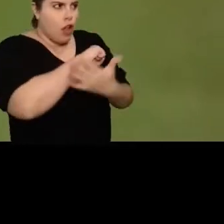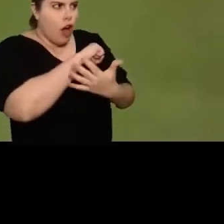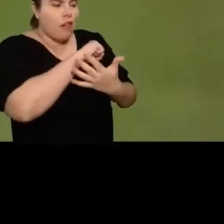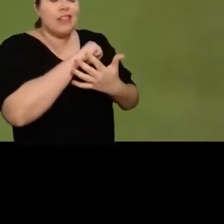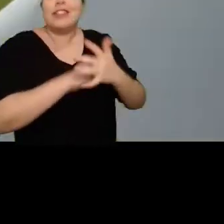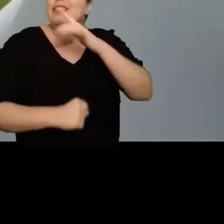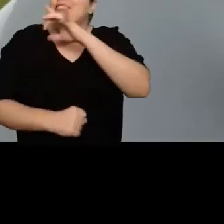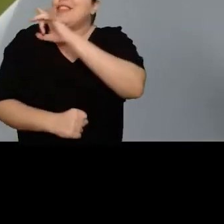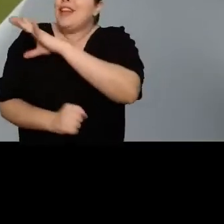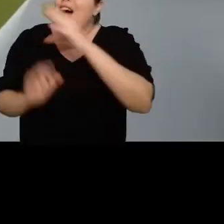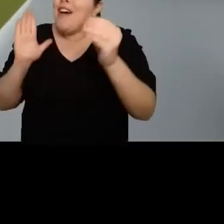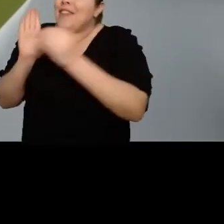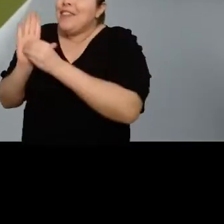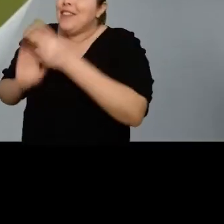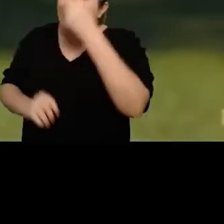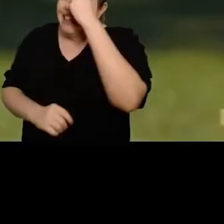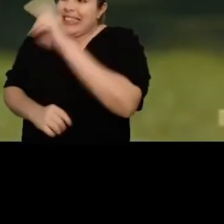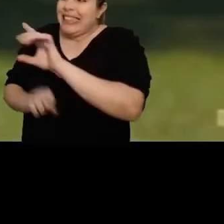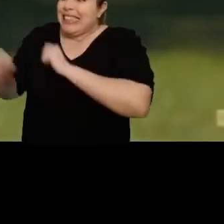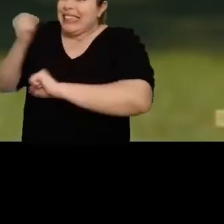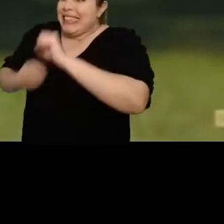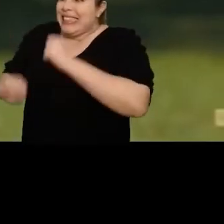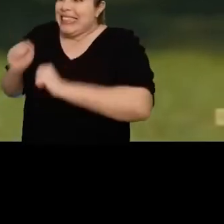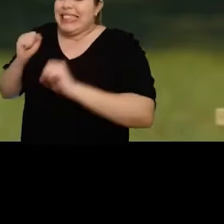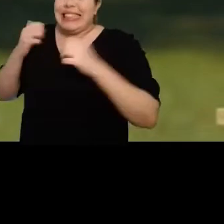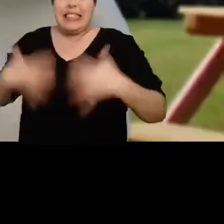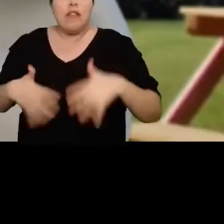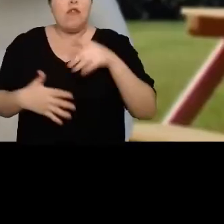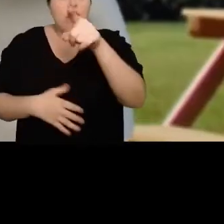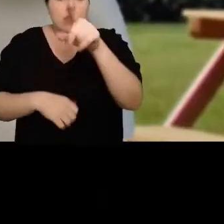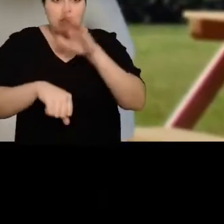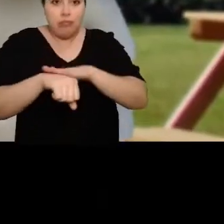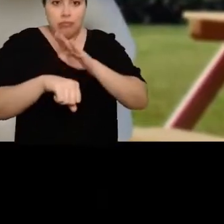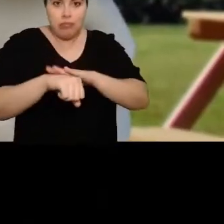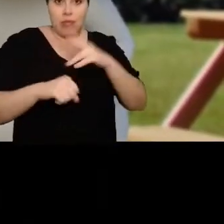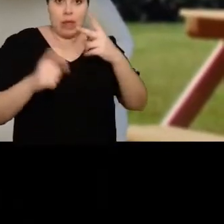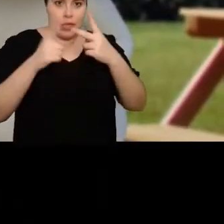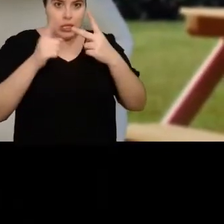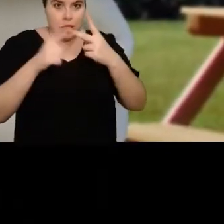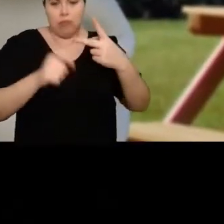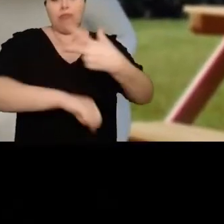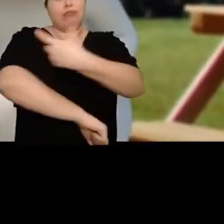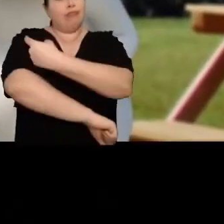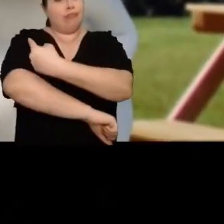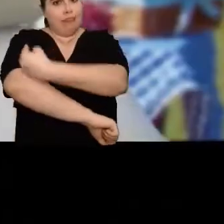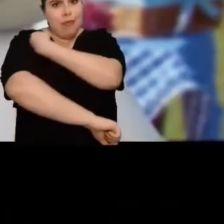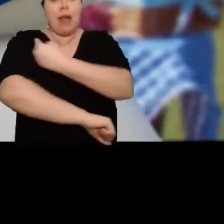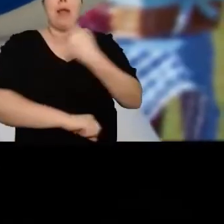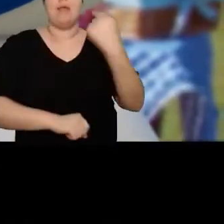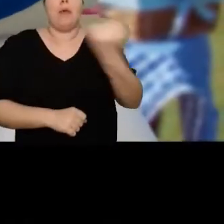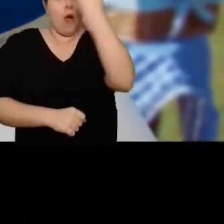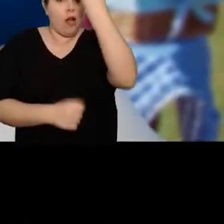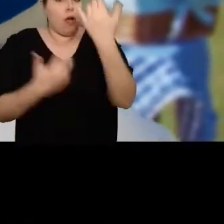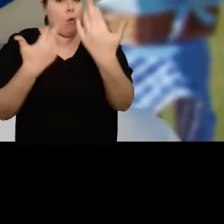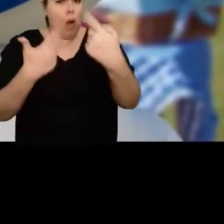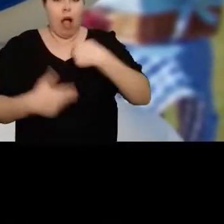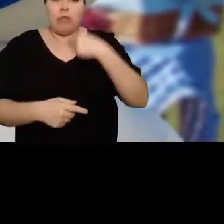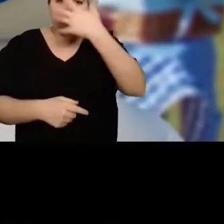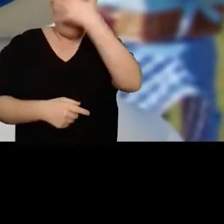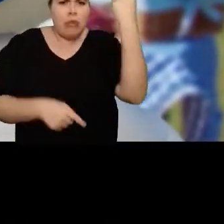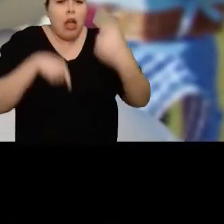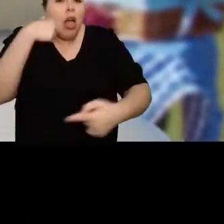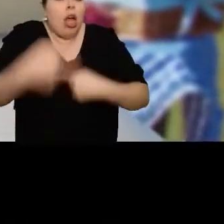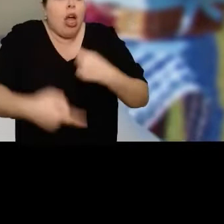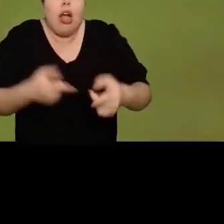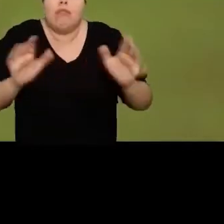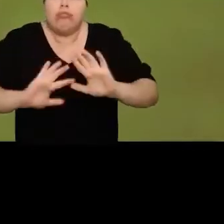da Covid-19? Faltam só 2 dias. Quando chegar a sua vez, tome a segunda dose. Faça como eu. Não deixe